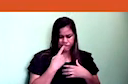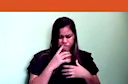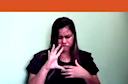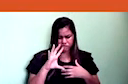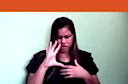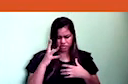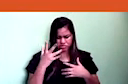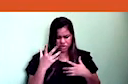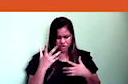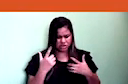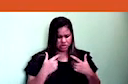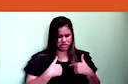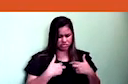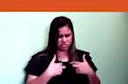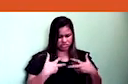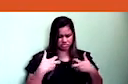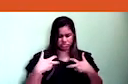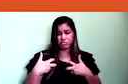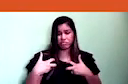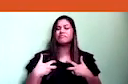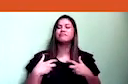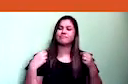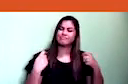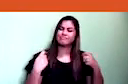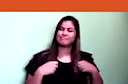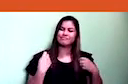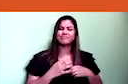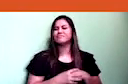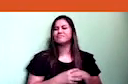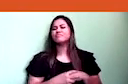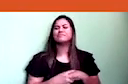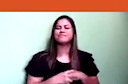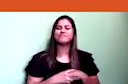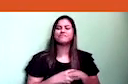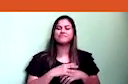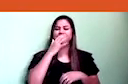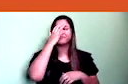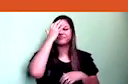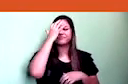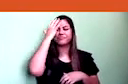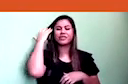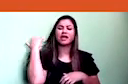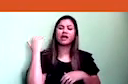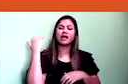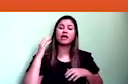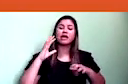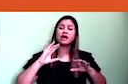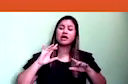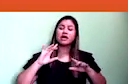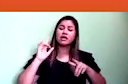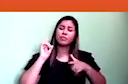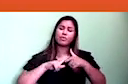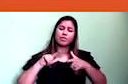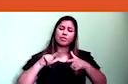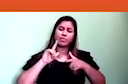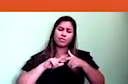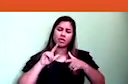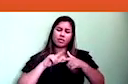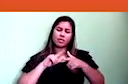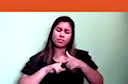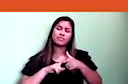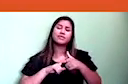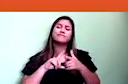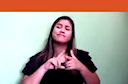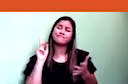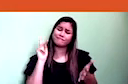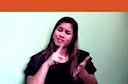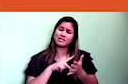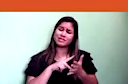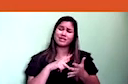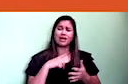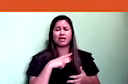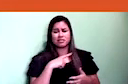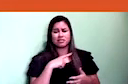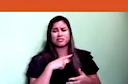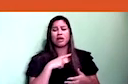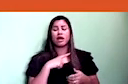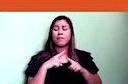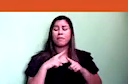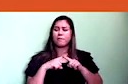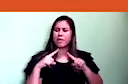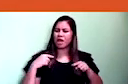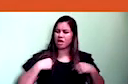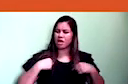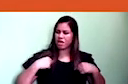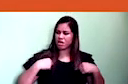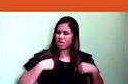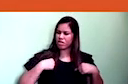suas complicações e a maneira de lidar com as possíveis adversidades do dia a dia. Elas vão acontecer, mas eu posso lidar com elas de